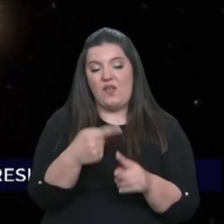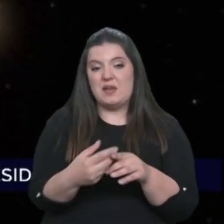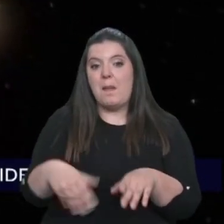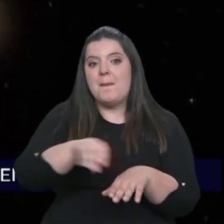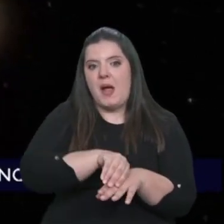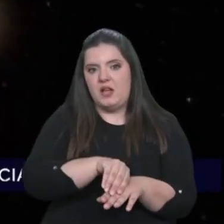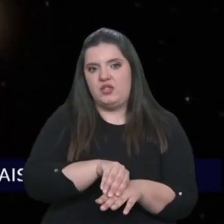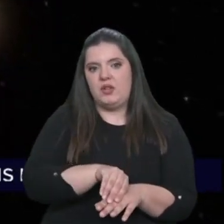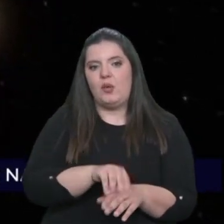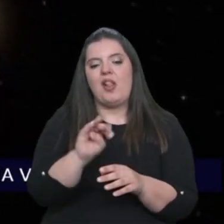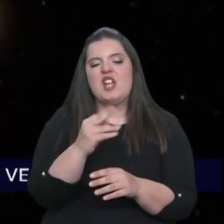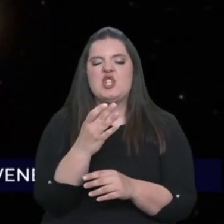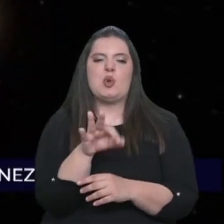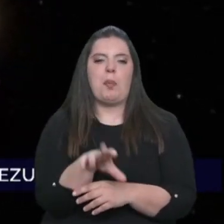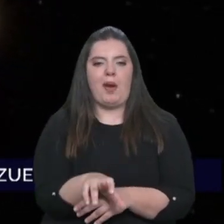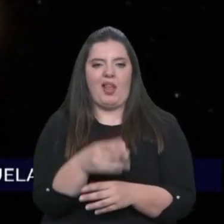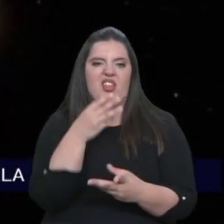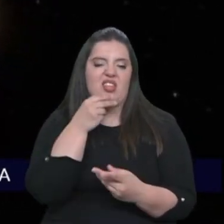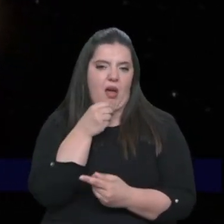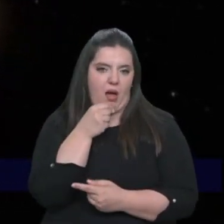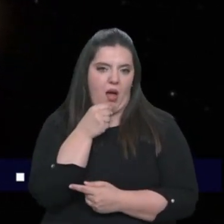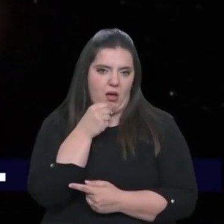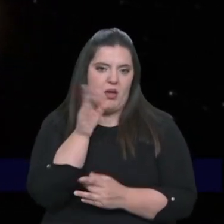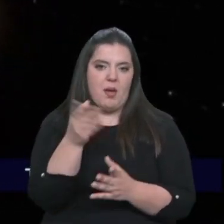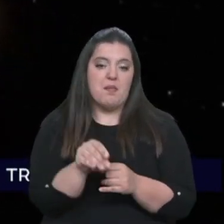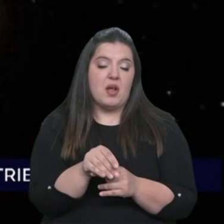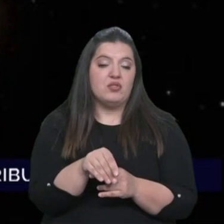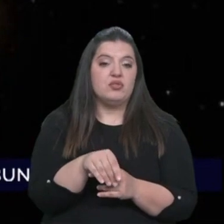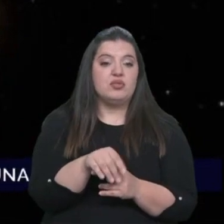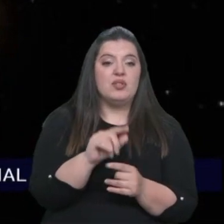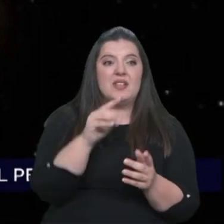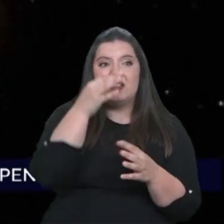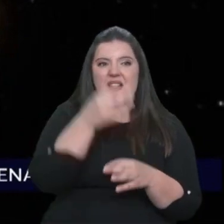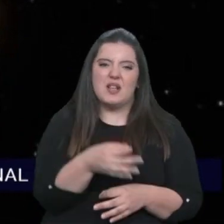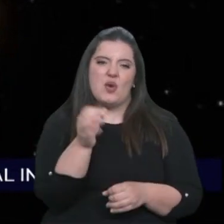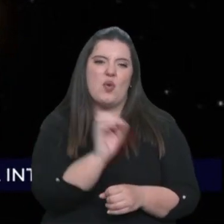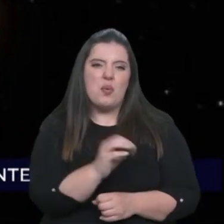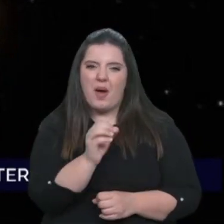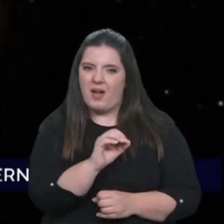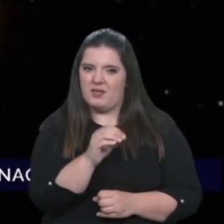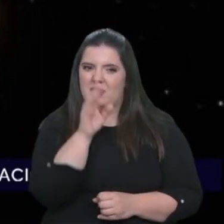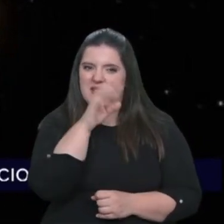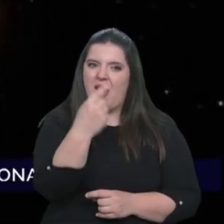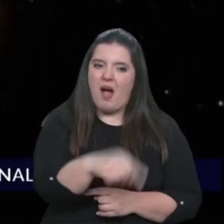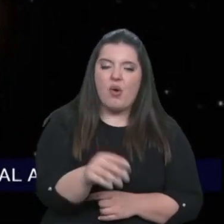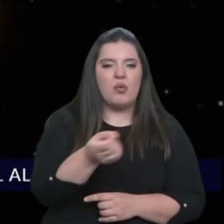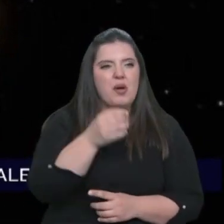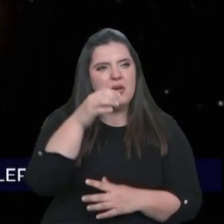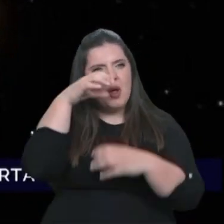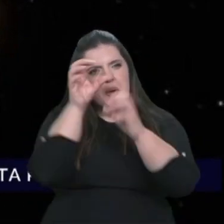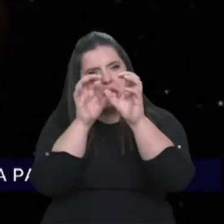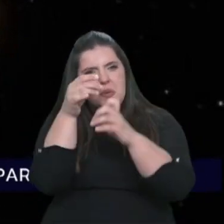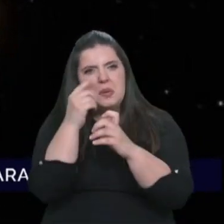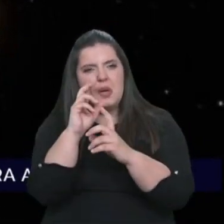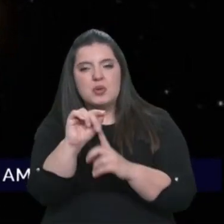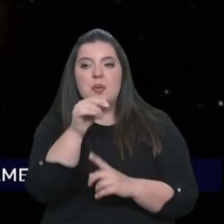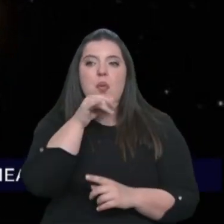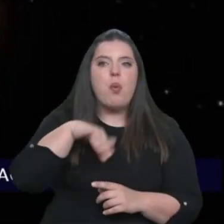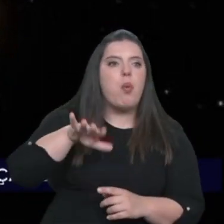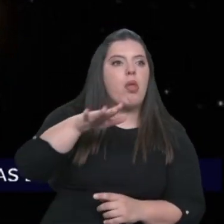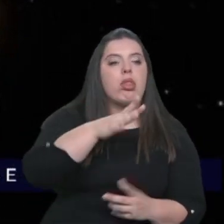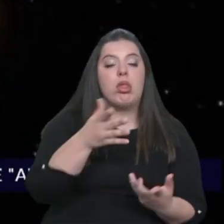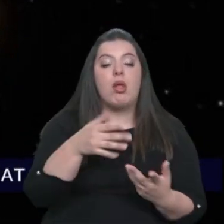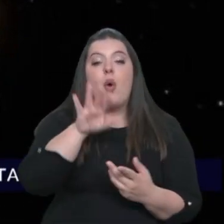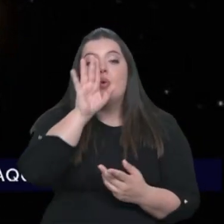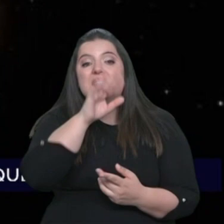ponto, nós não temos a certeza se ele existe ou não. Não temos, é muito difícil até observá-lo com telescópios, porque nem sequer sabemos onde é que ele anda, se é